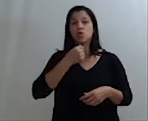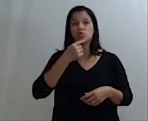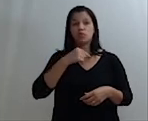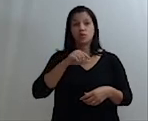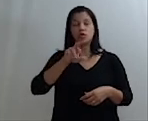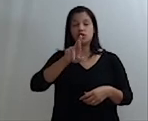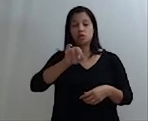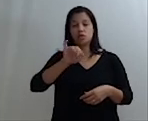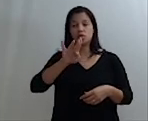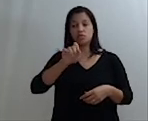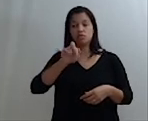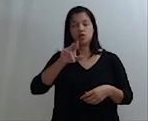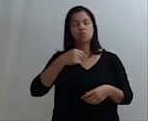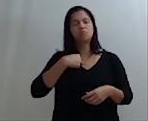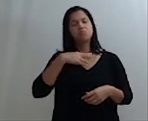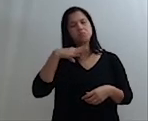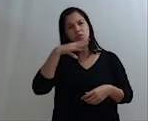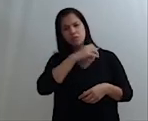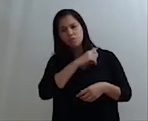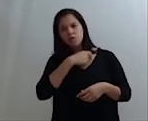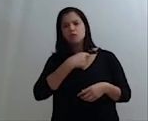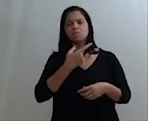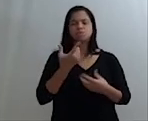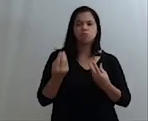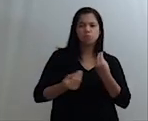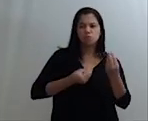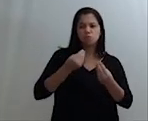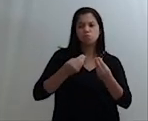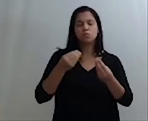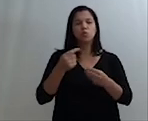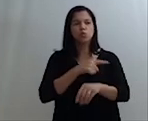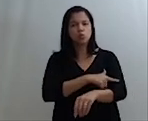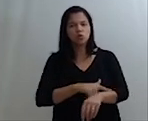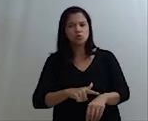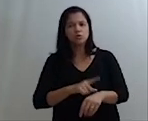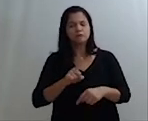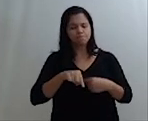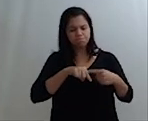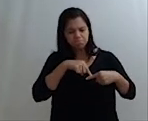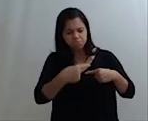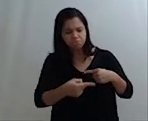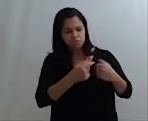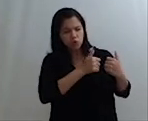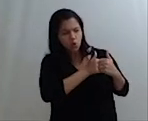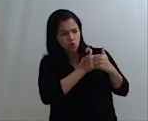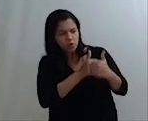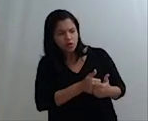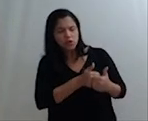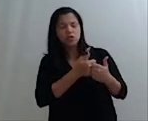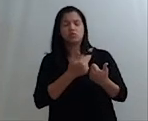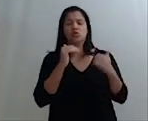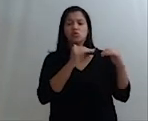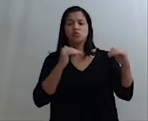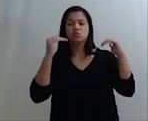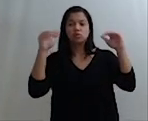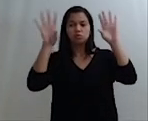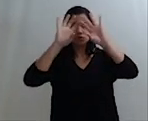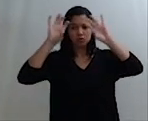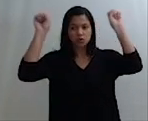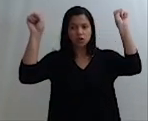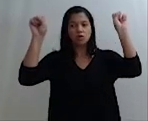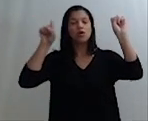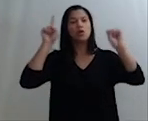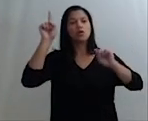posicionamento anterior para também na esteira do que havia sido decidido pelo Supremo Tribunal Federal dias antes